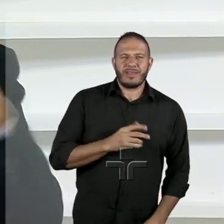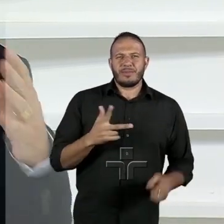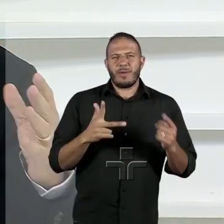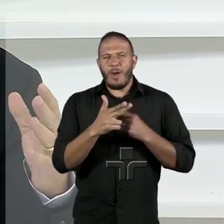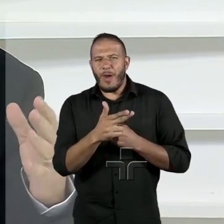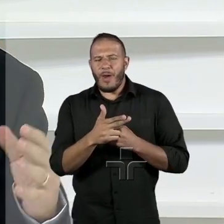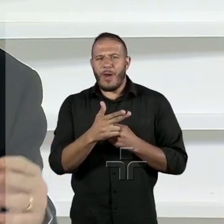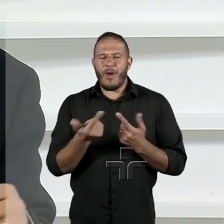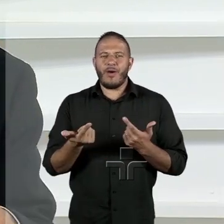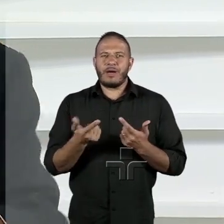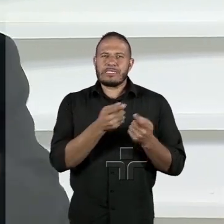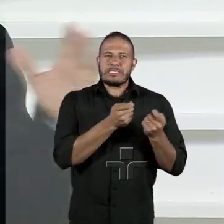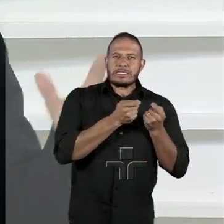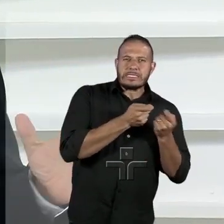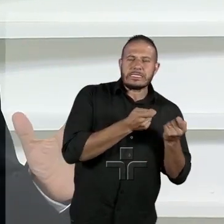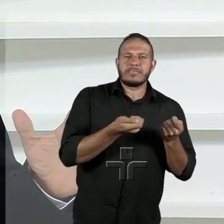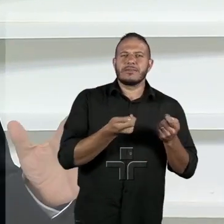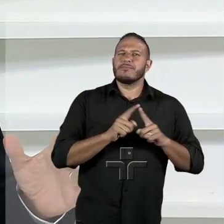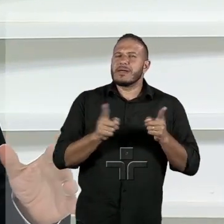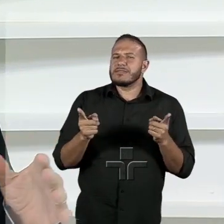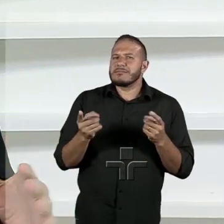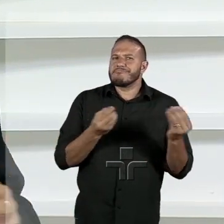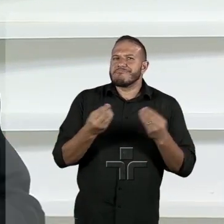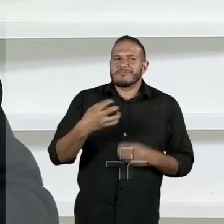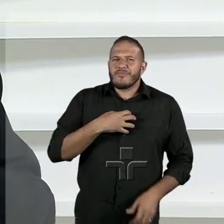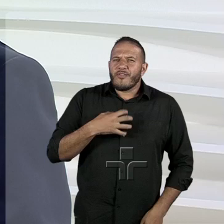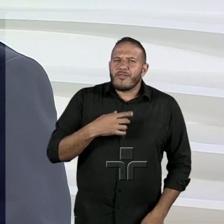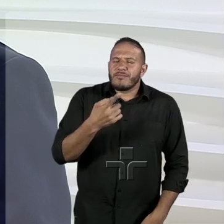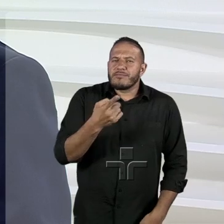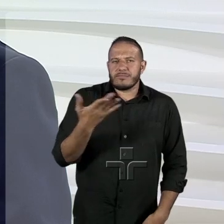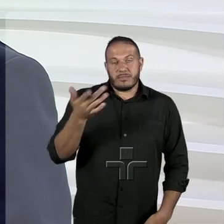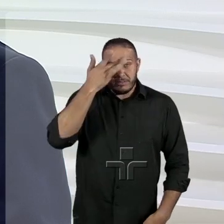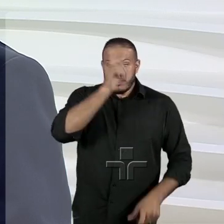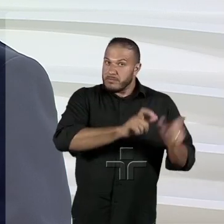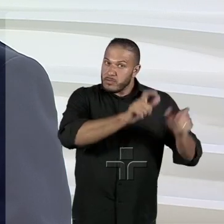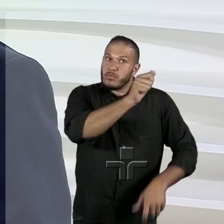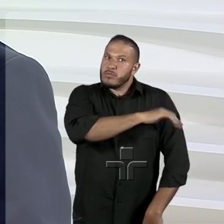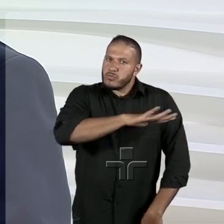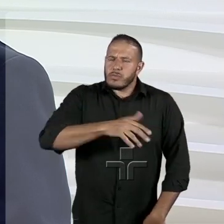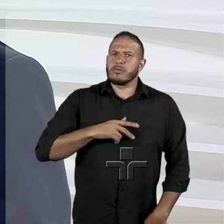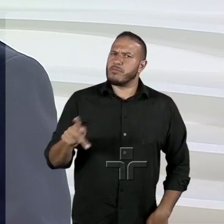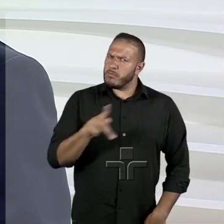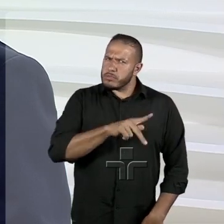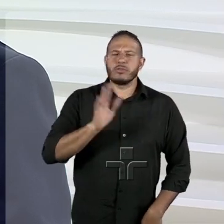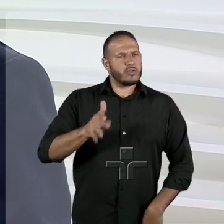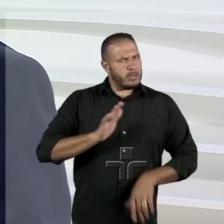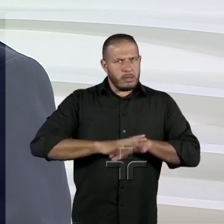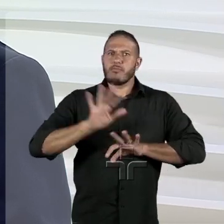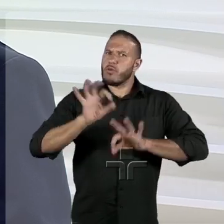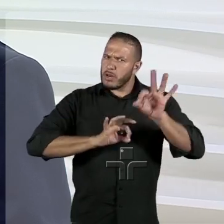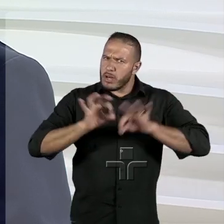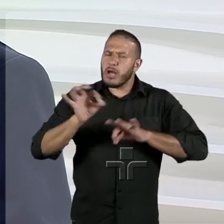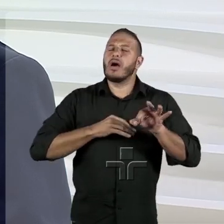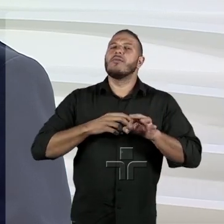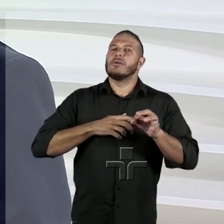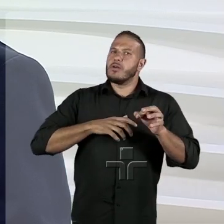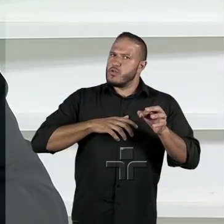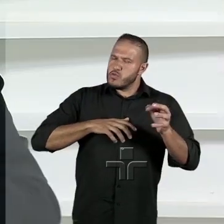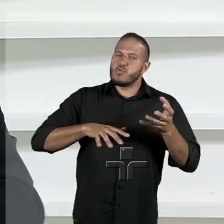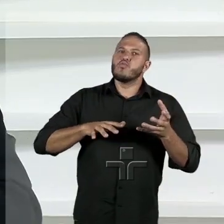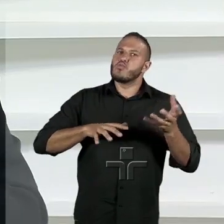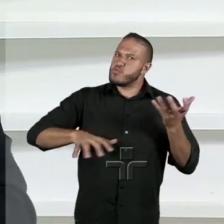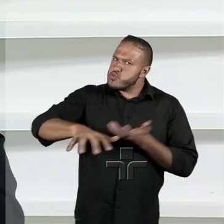é contingenciamento, mas de qualquer maneira os estudantes, os professores já programam uma grande reação,